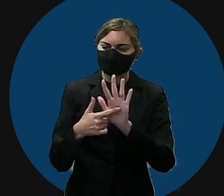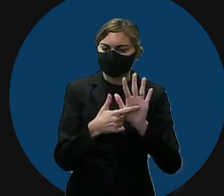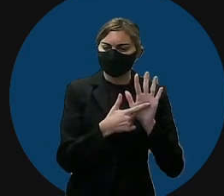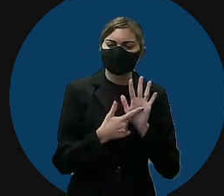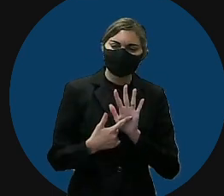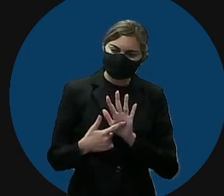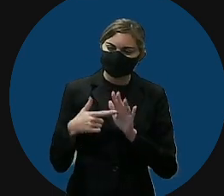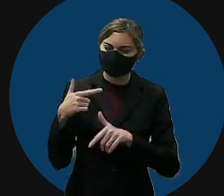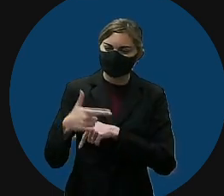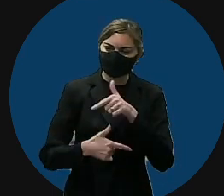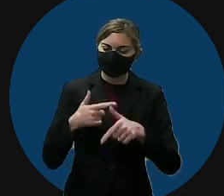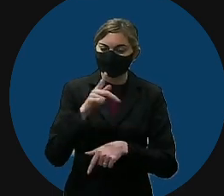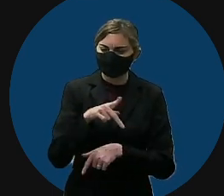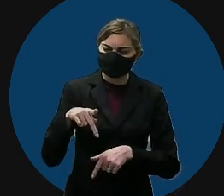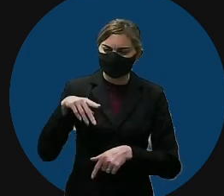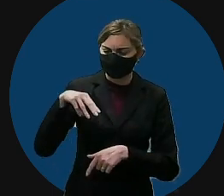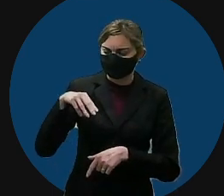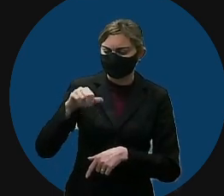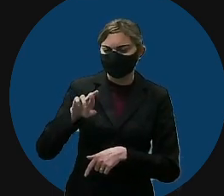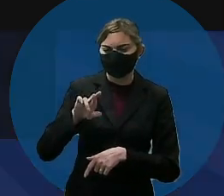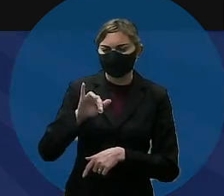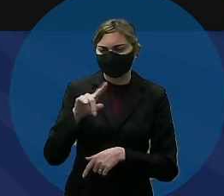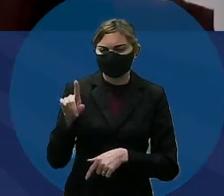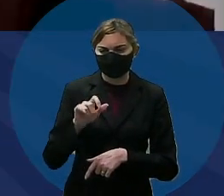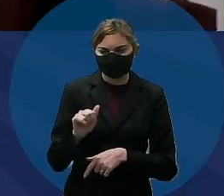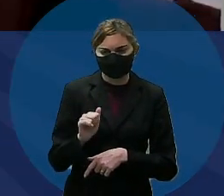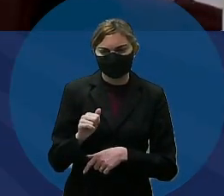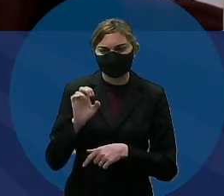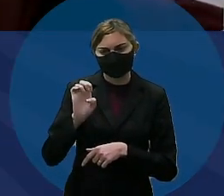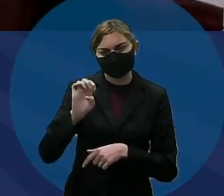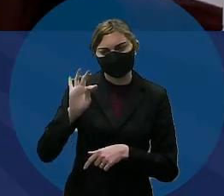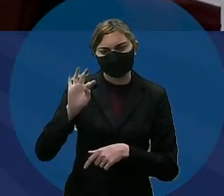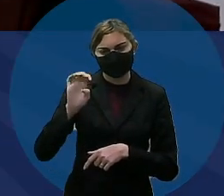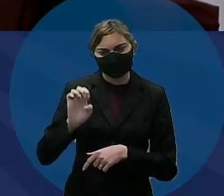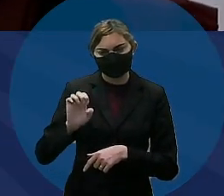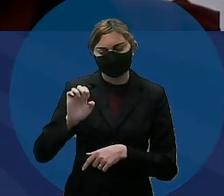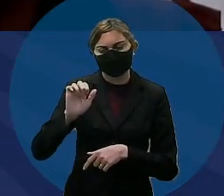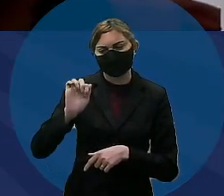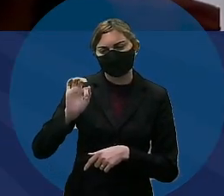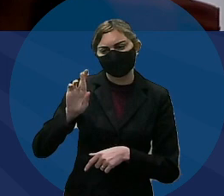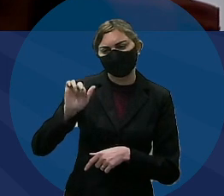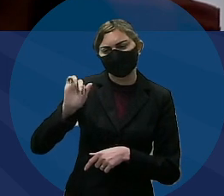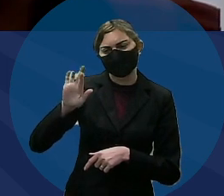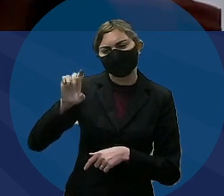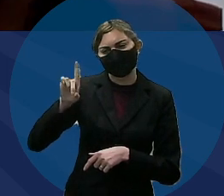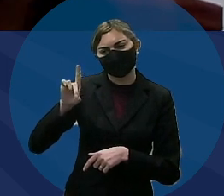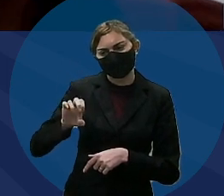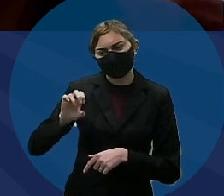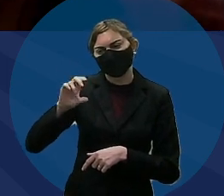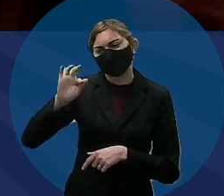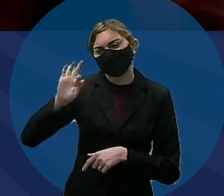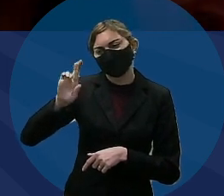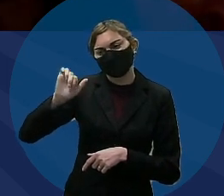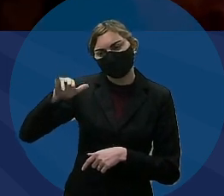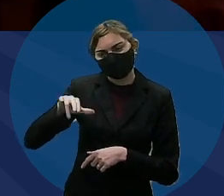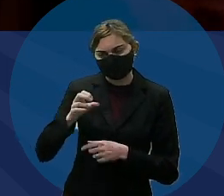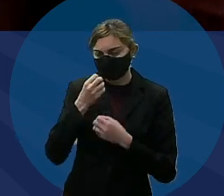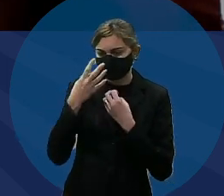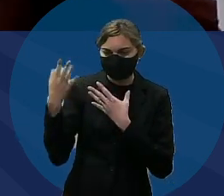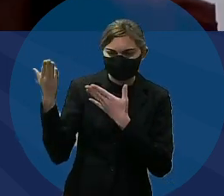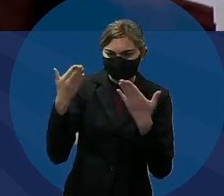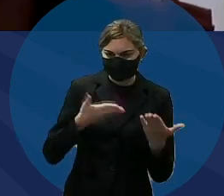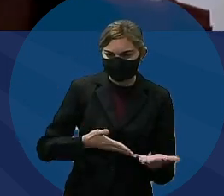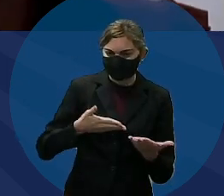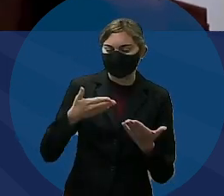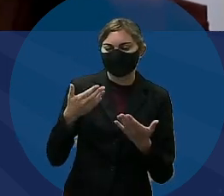trabalho da professora Marisa Aquino, da ETE, Alfredo Freire. Seja bem-vinda, professora. Grande